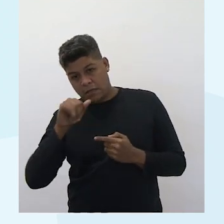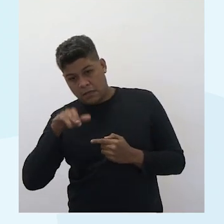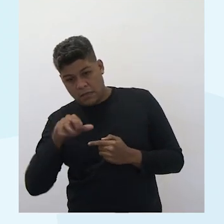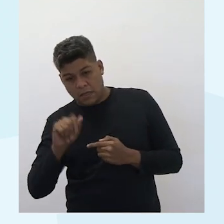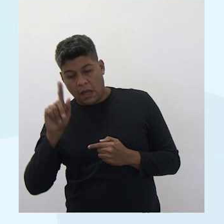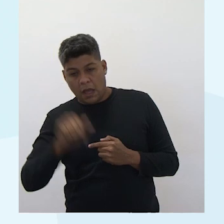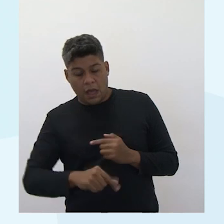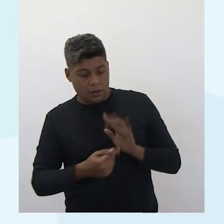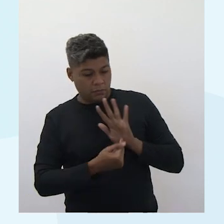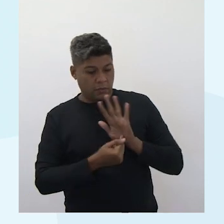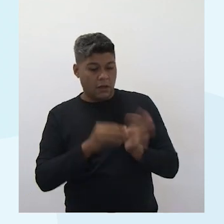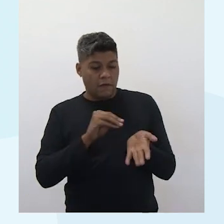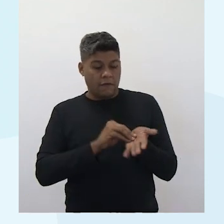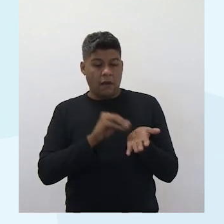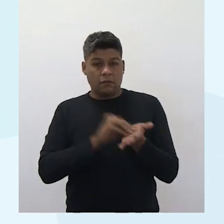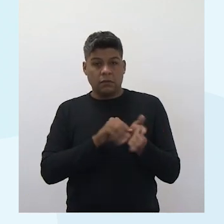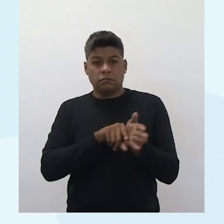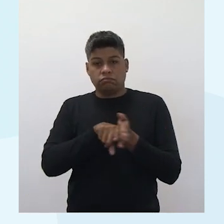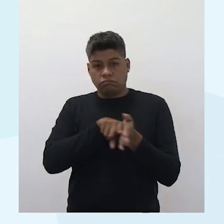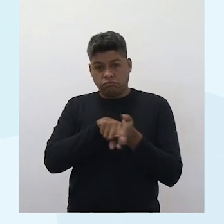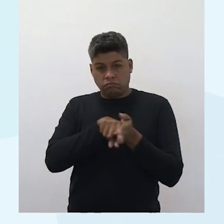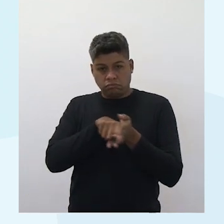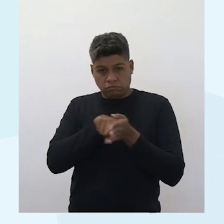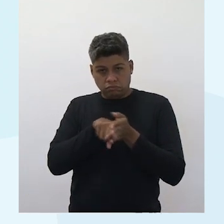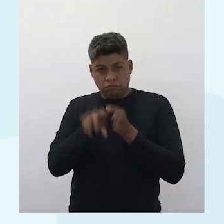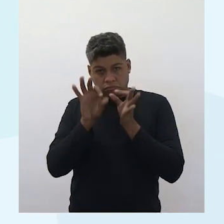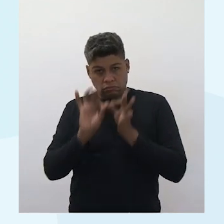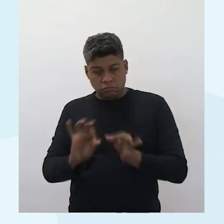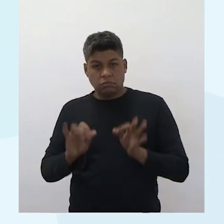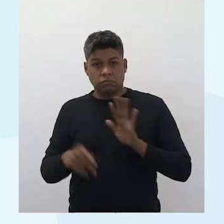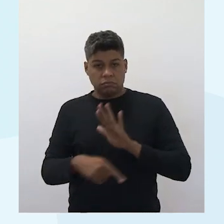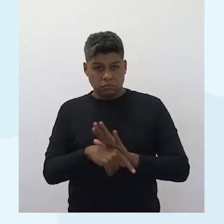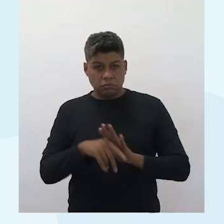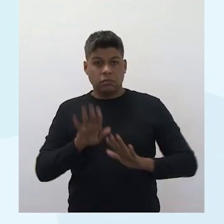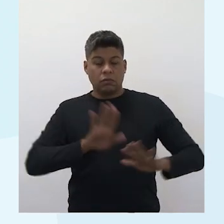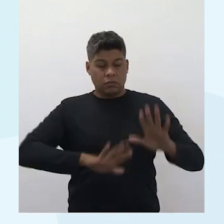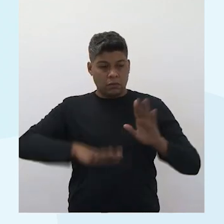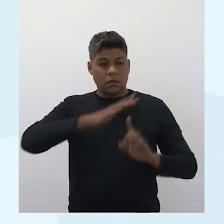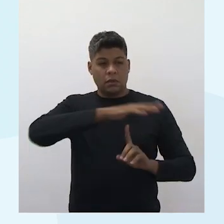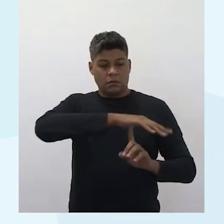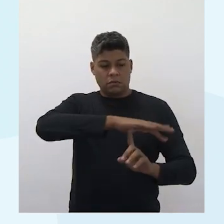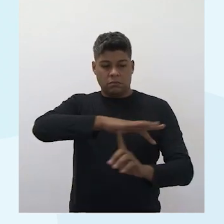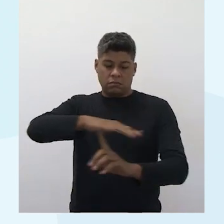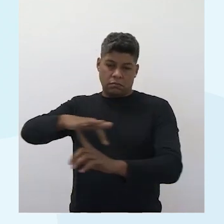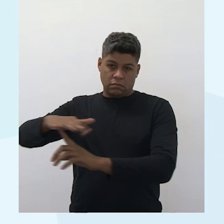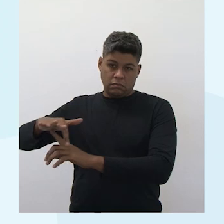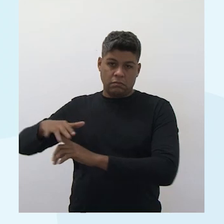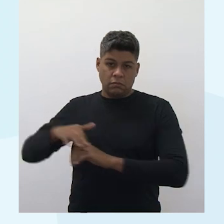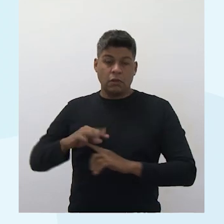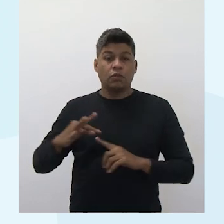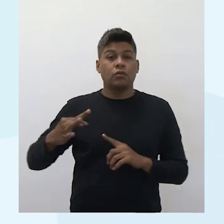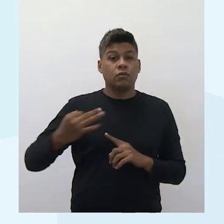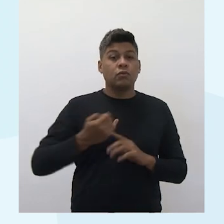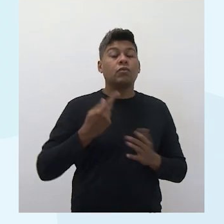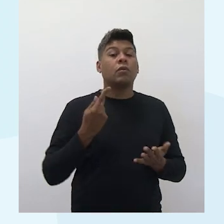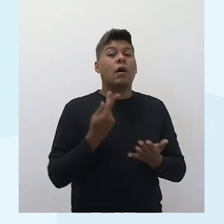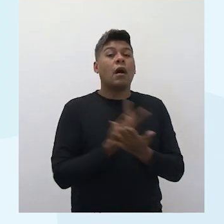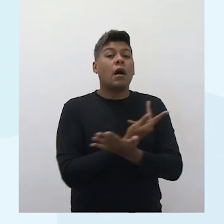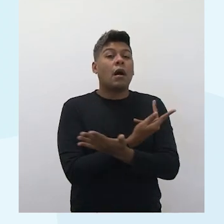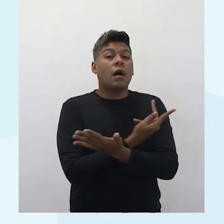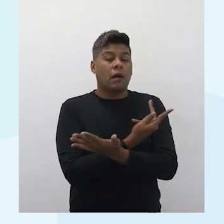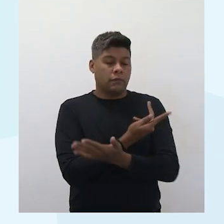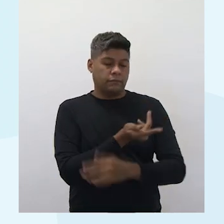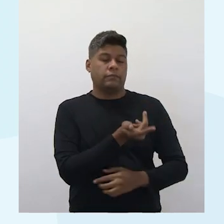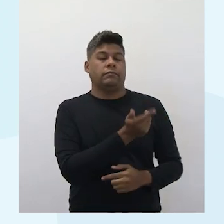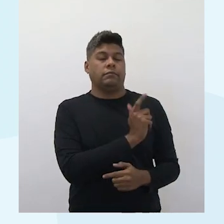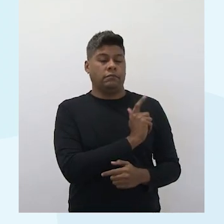é um retrato da falta de monitoramento adequado ao cuidado com o meio ambiente. Né? Lembrando que toda ação tem sua reação, né?